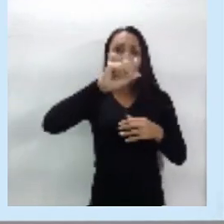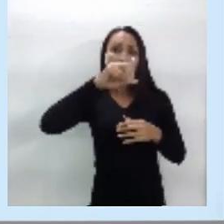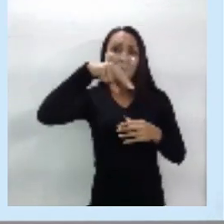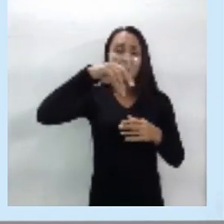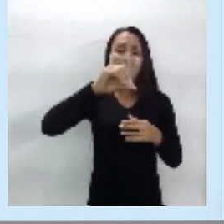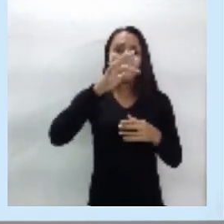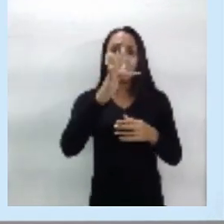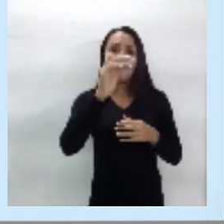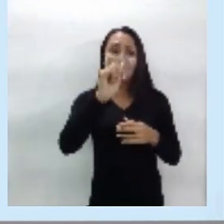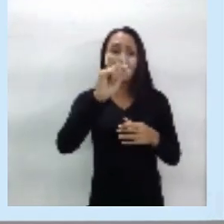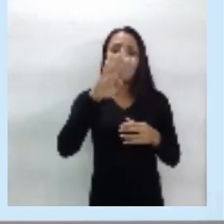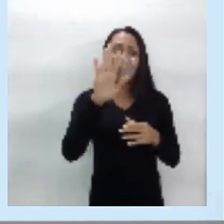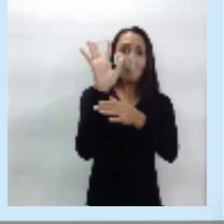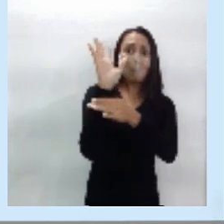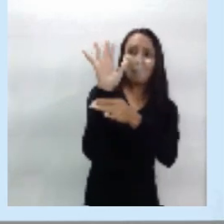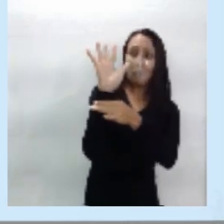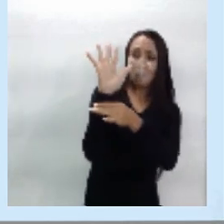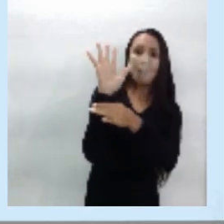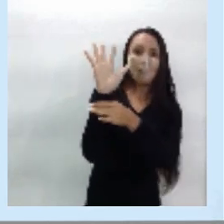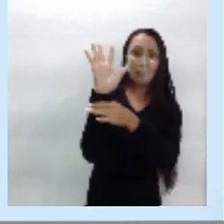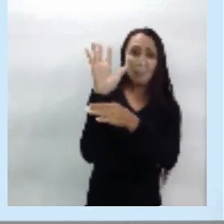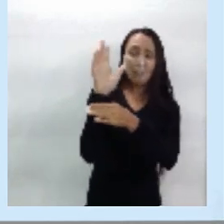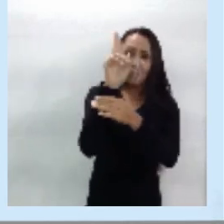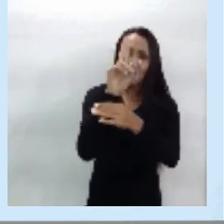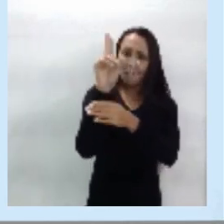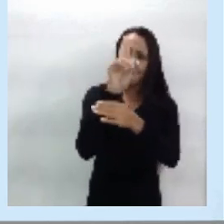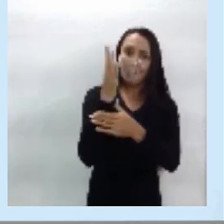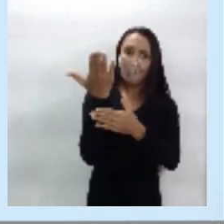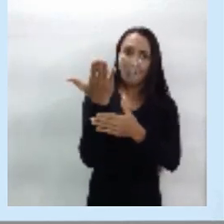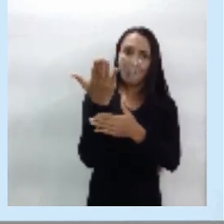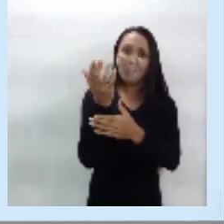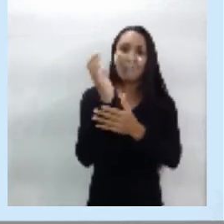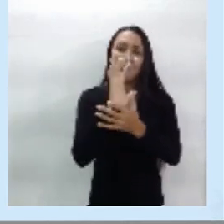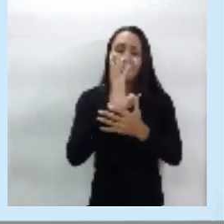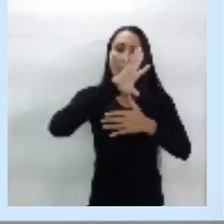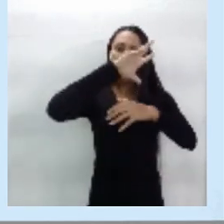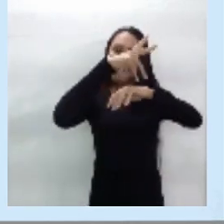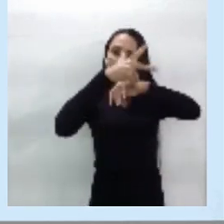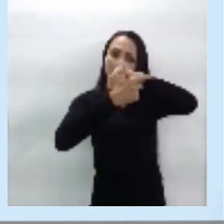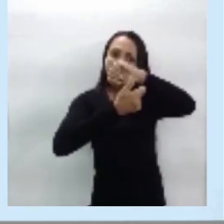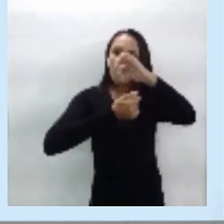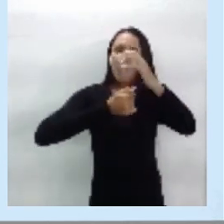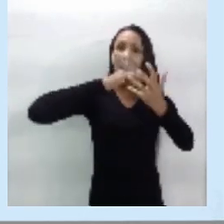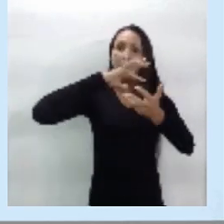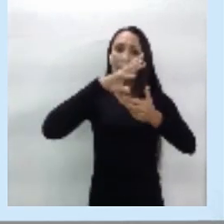manufatura, mão. Certo? Aqui, ó, bem bonitinho com 5 dedos. Então a